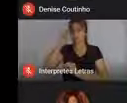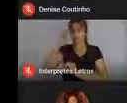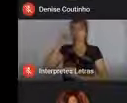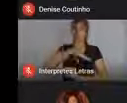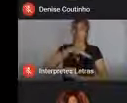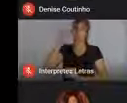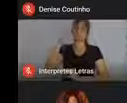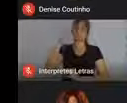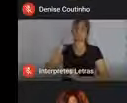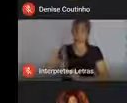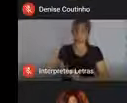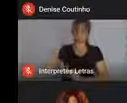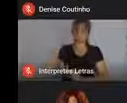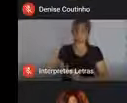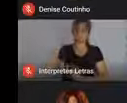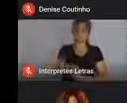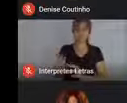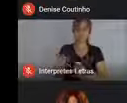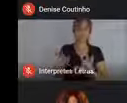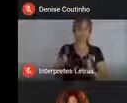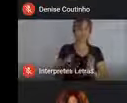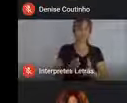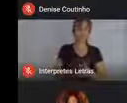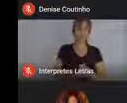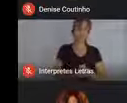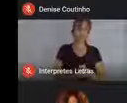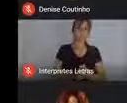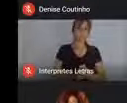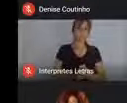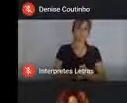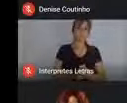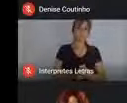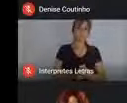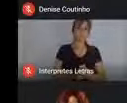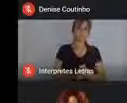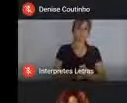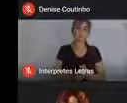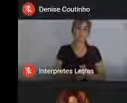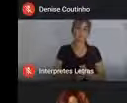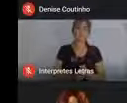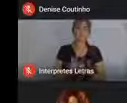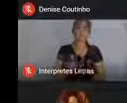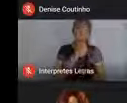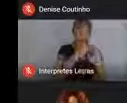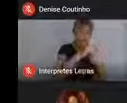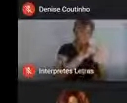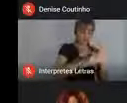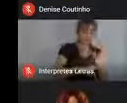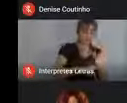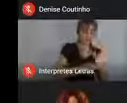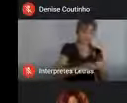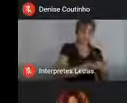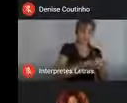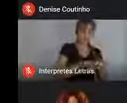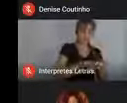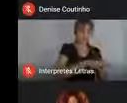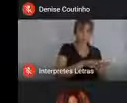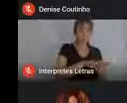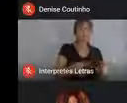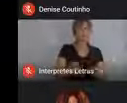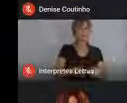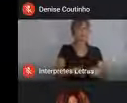Não é somente o português brasileiro a norma padrão, mas todas as normas não padrão, inclusive as